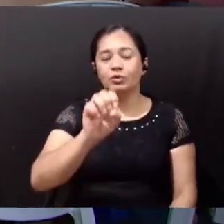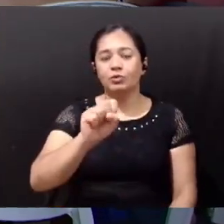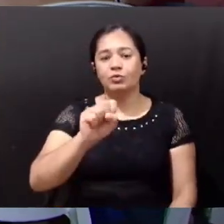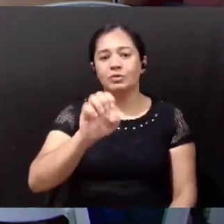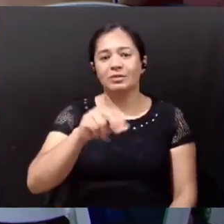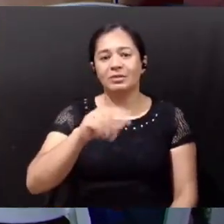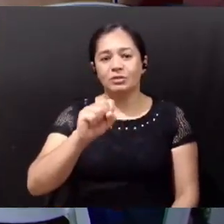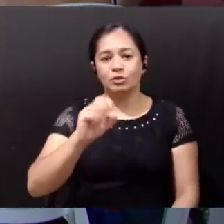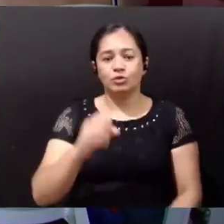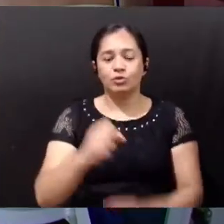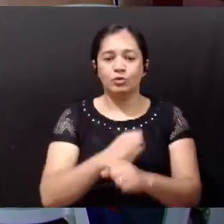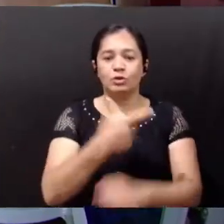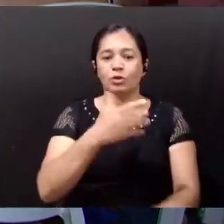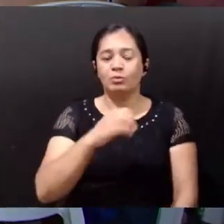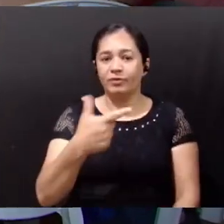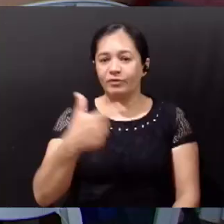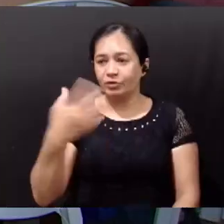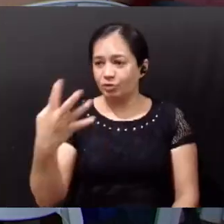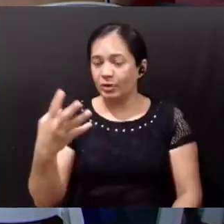2024 identificou